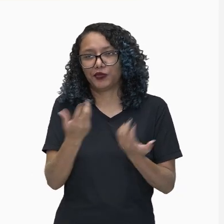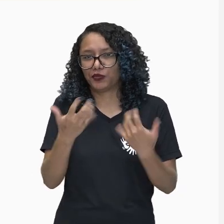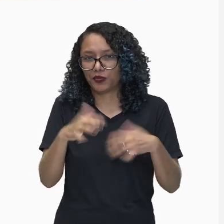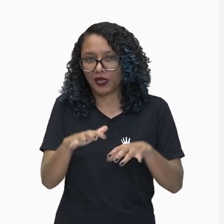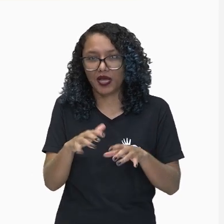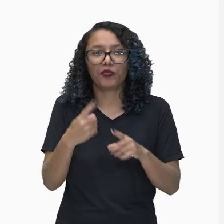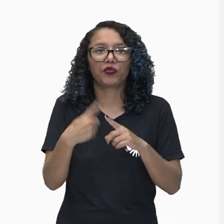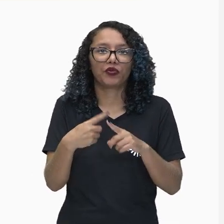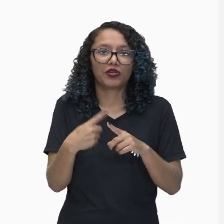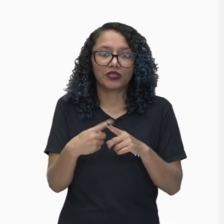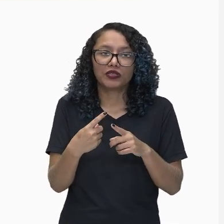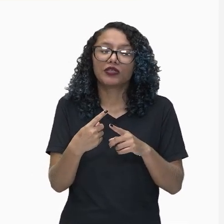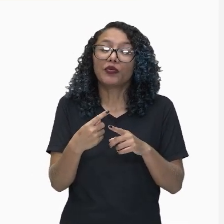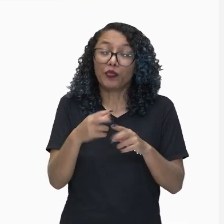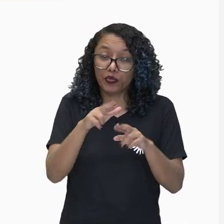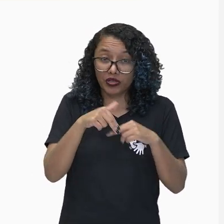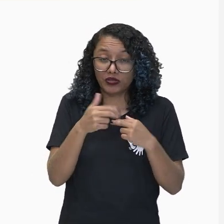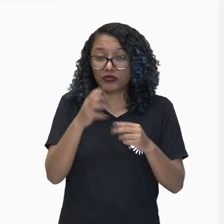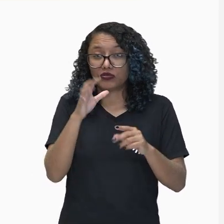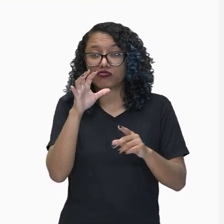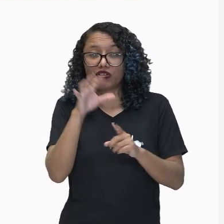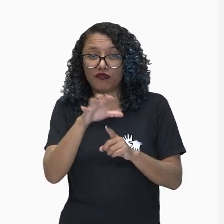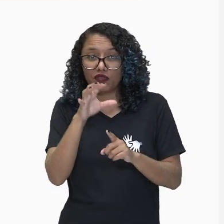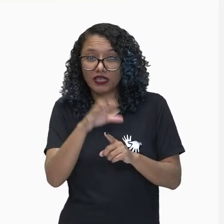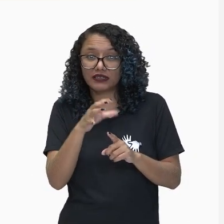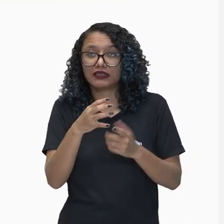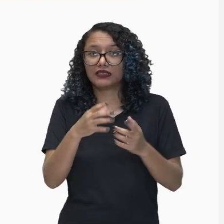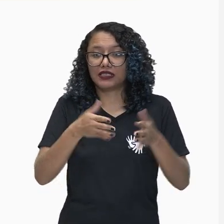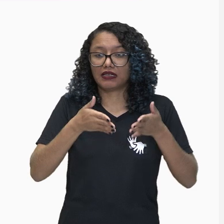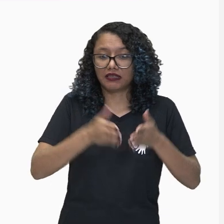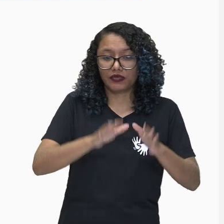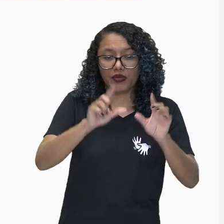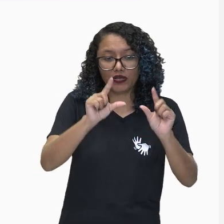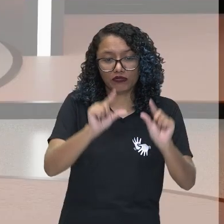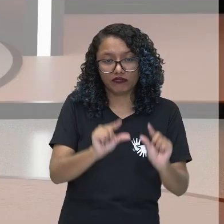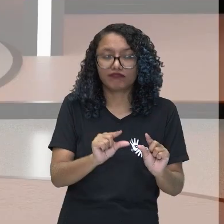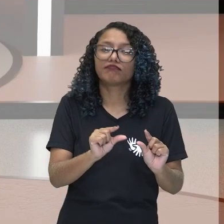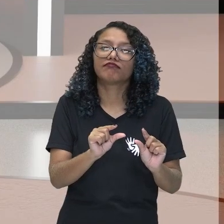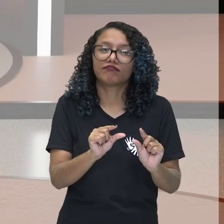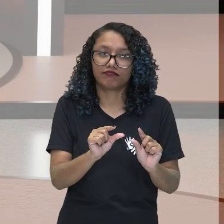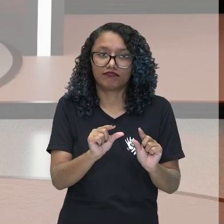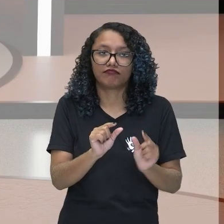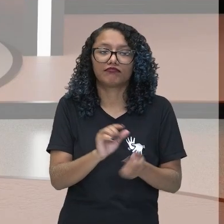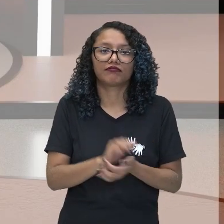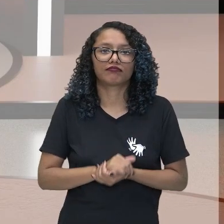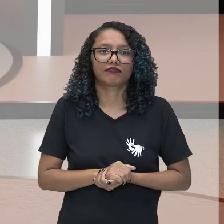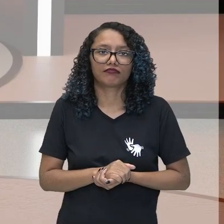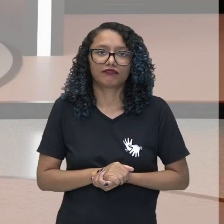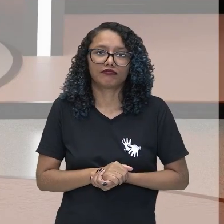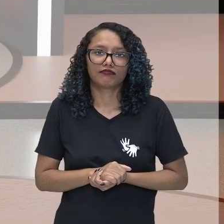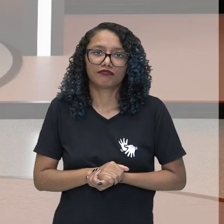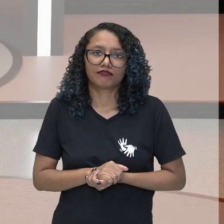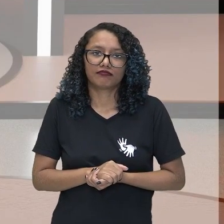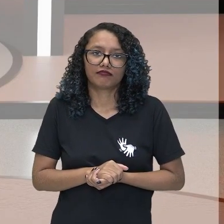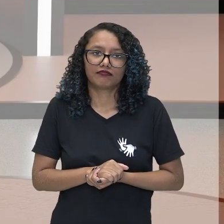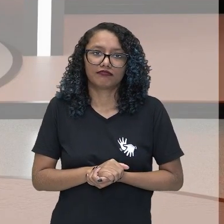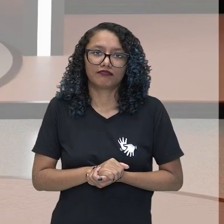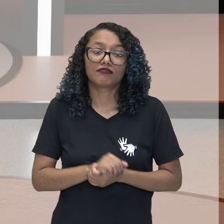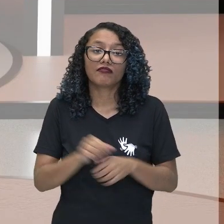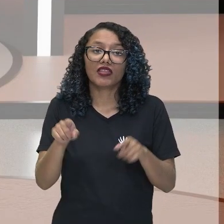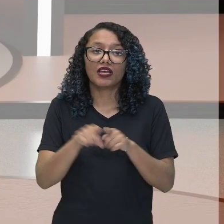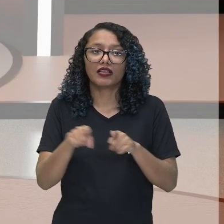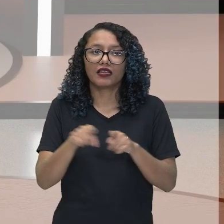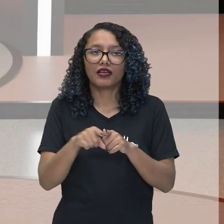de natalidade que acaba sendo negativo, tá? Agora, vamos ter também ali função de